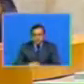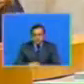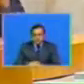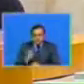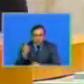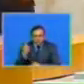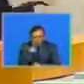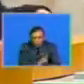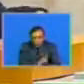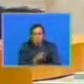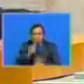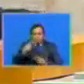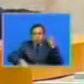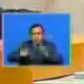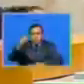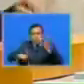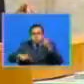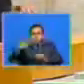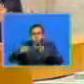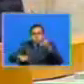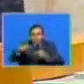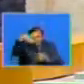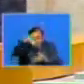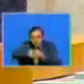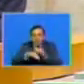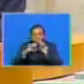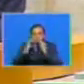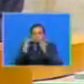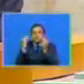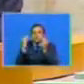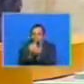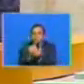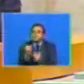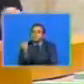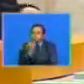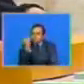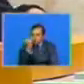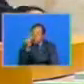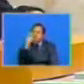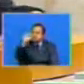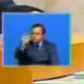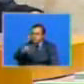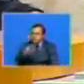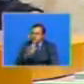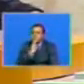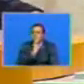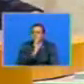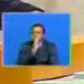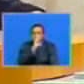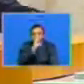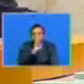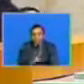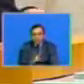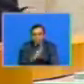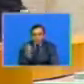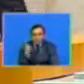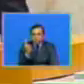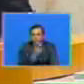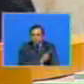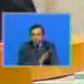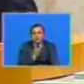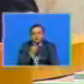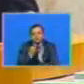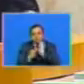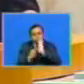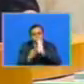as nossas disputas aqui dentro da casa. Importa sim o resultado dos nossos